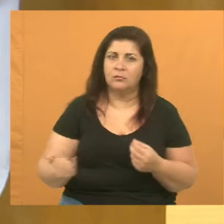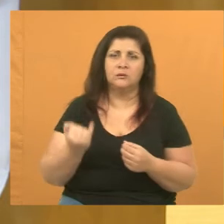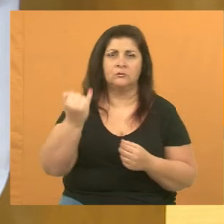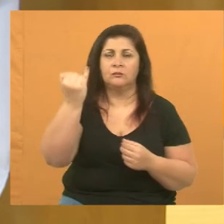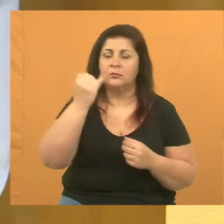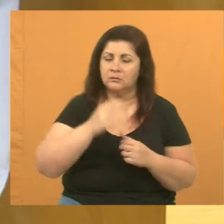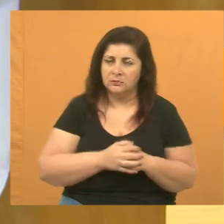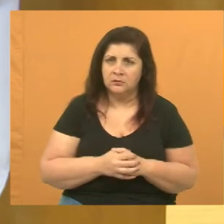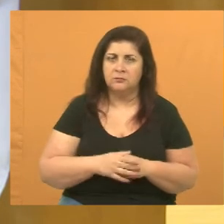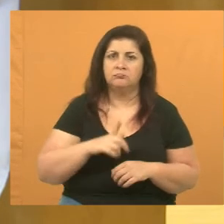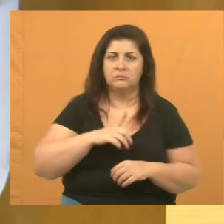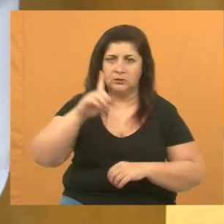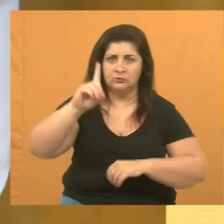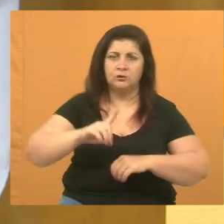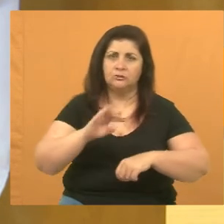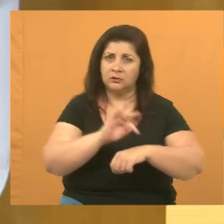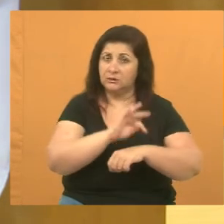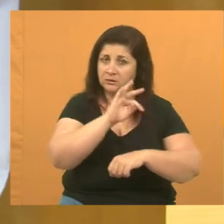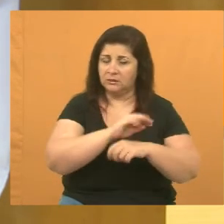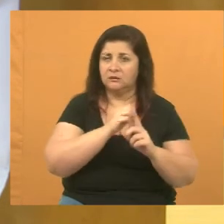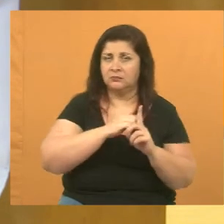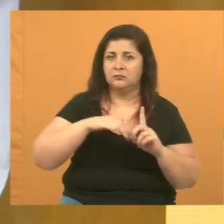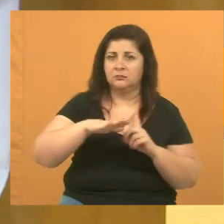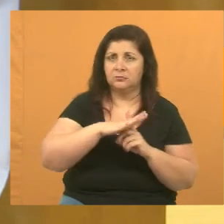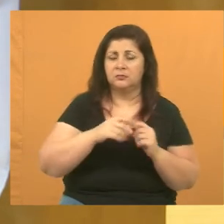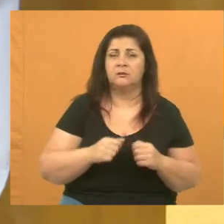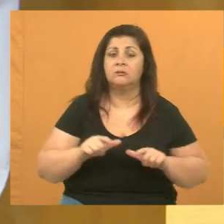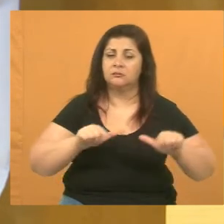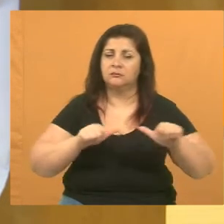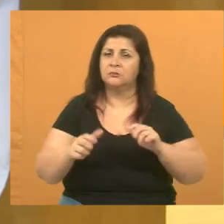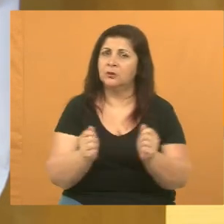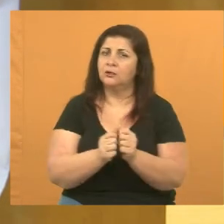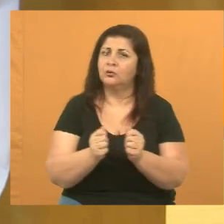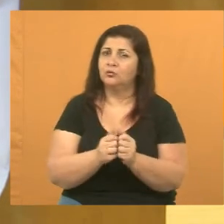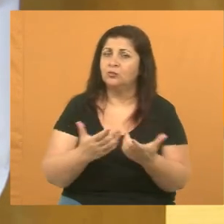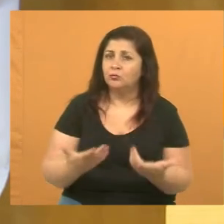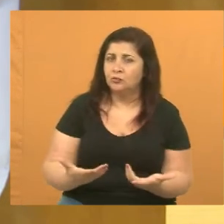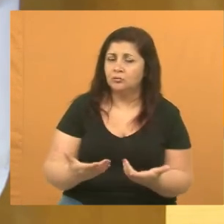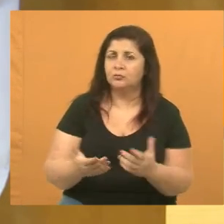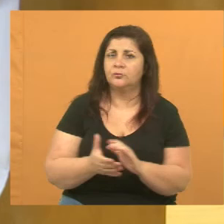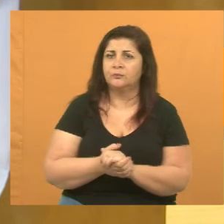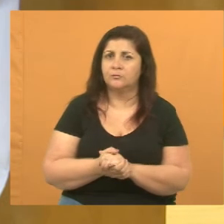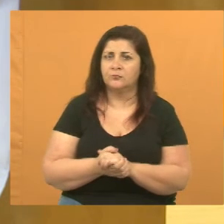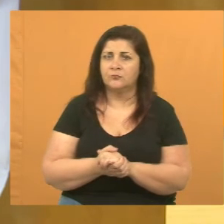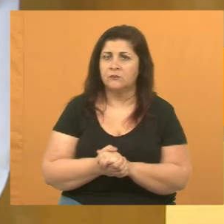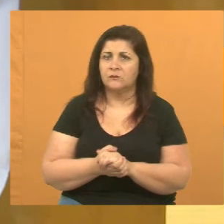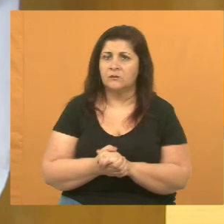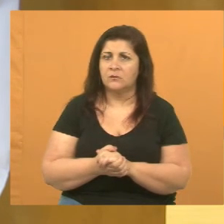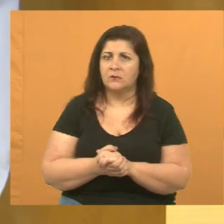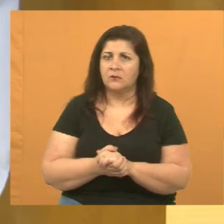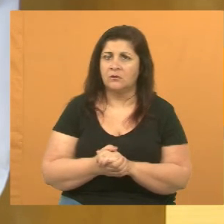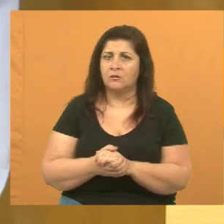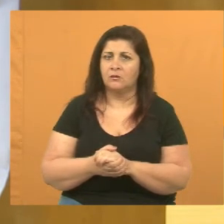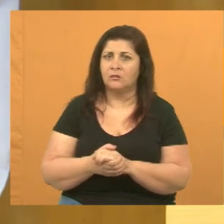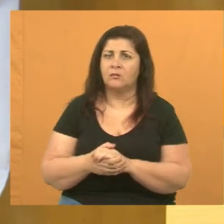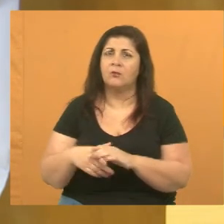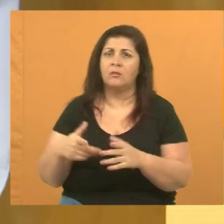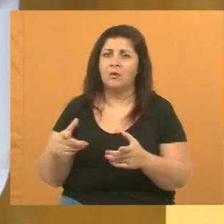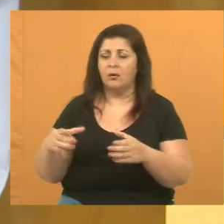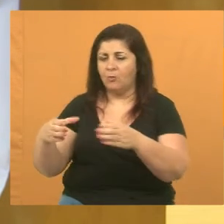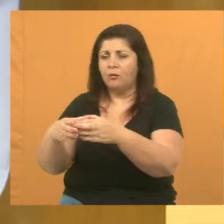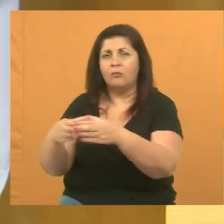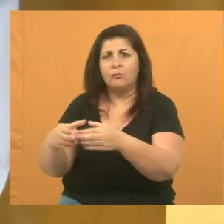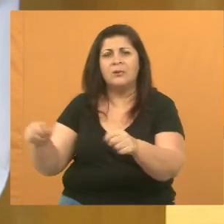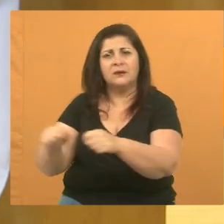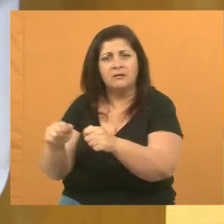diretório técnico social para trabalhar junto com o diretório técnico operacional, que é onde